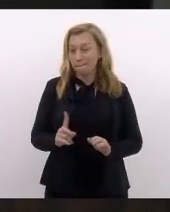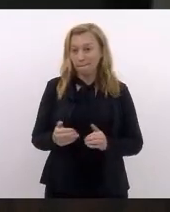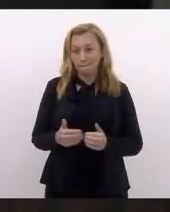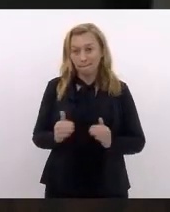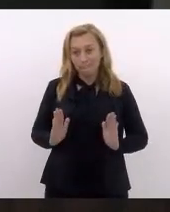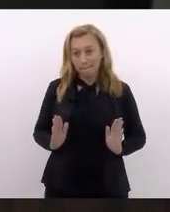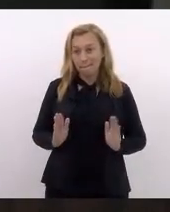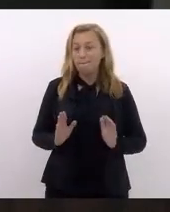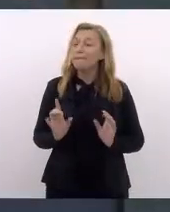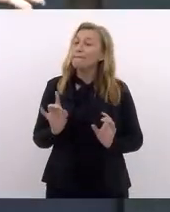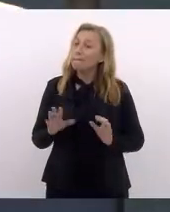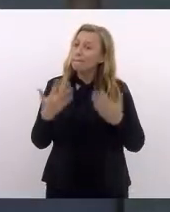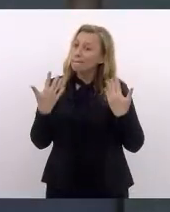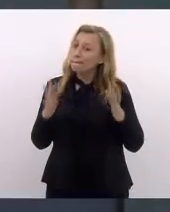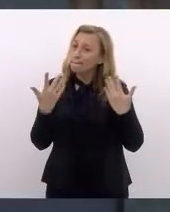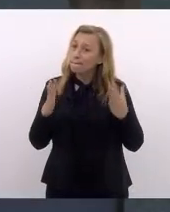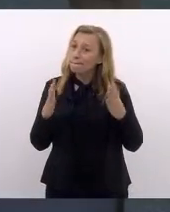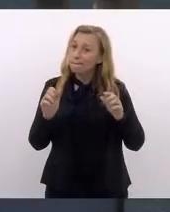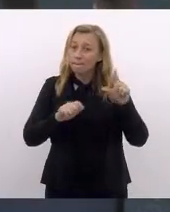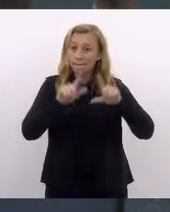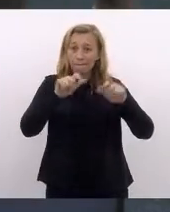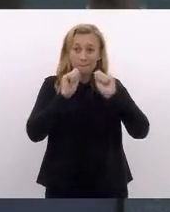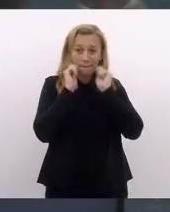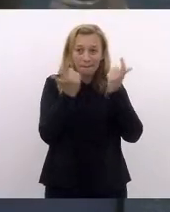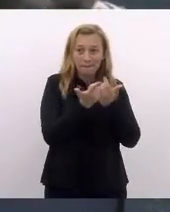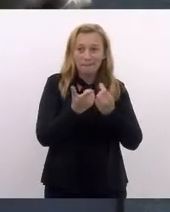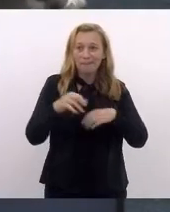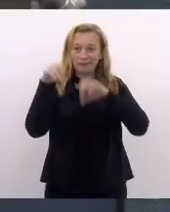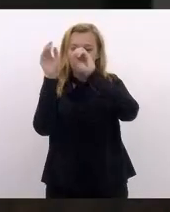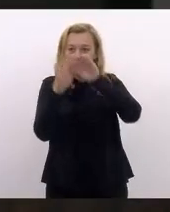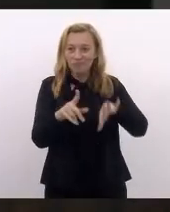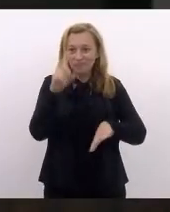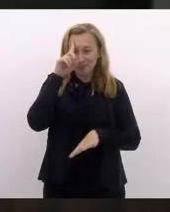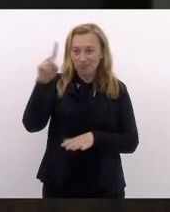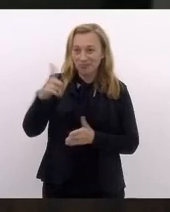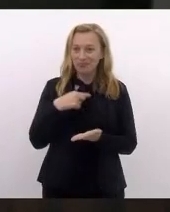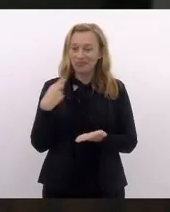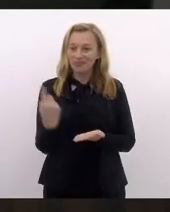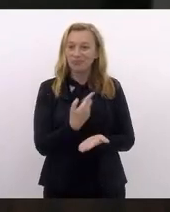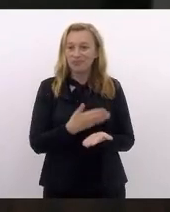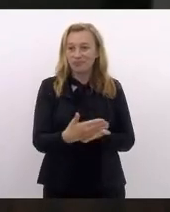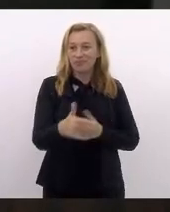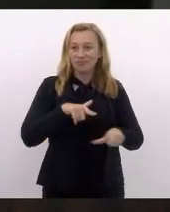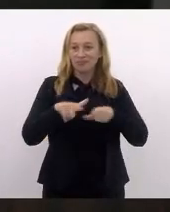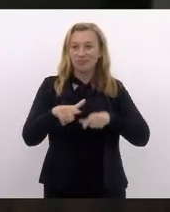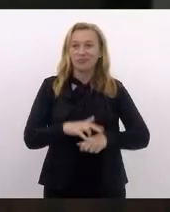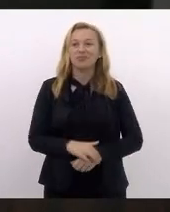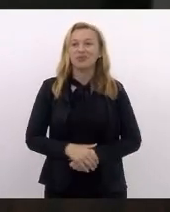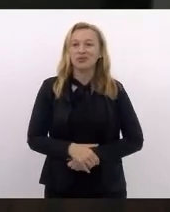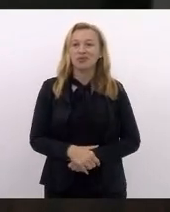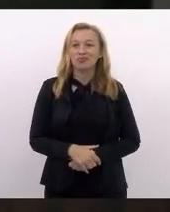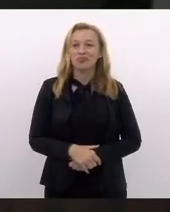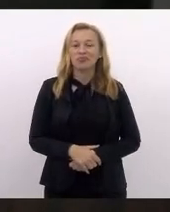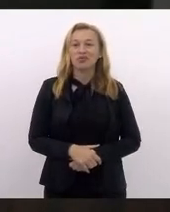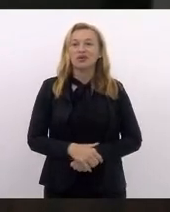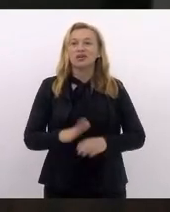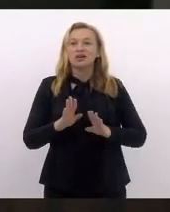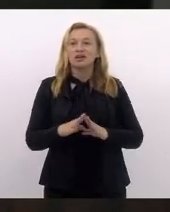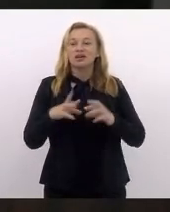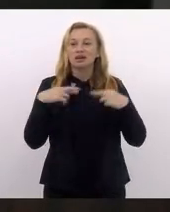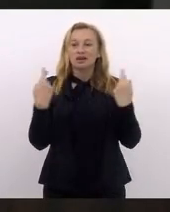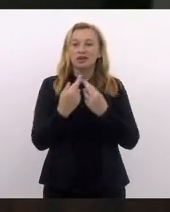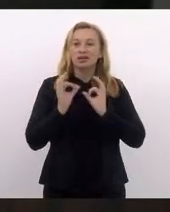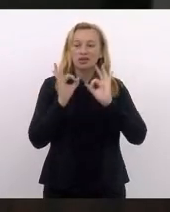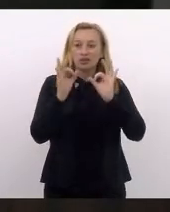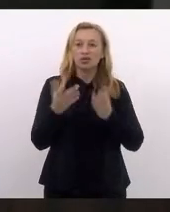não tá aberto aí hoje alerj à venda no legal sobre a proteção de Deus ele sempre dos nossos trabalhos está aberta a